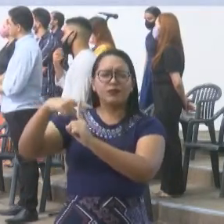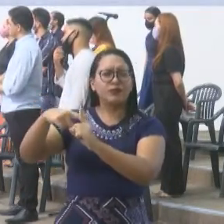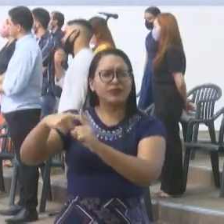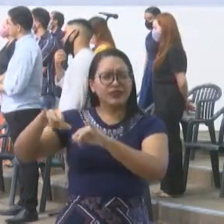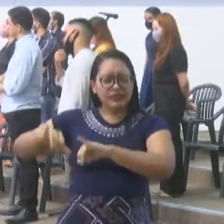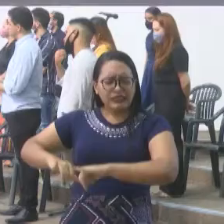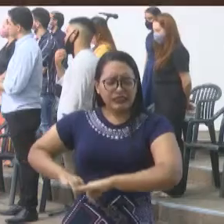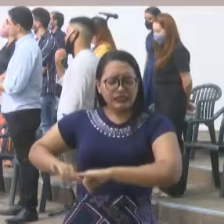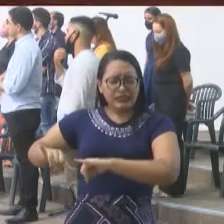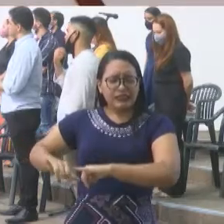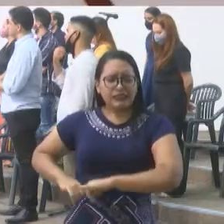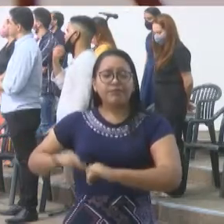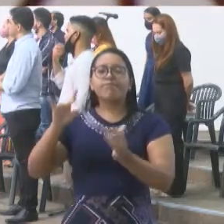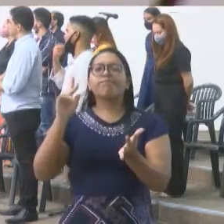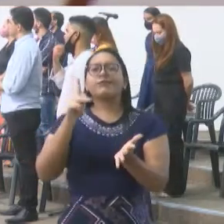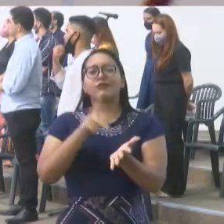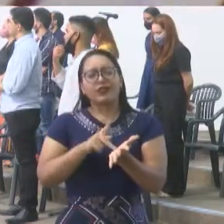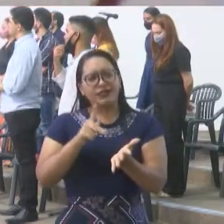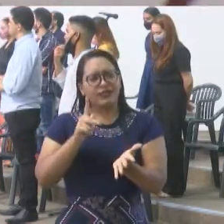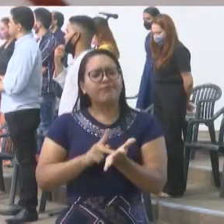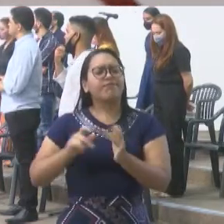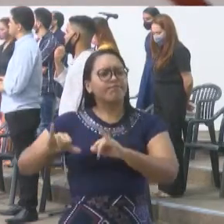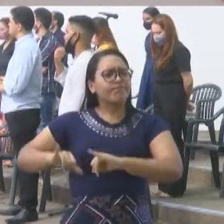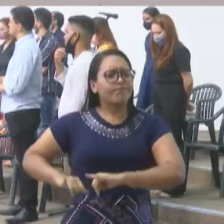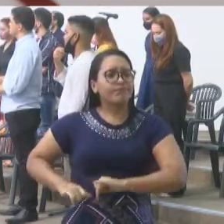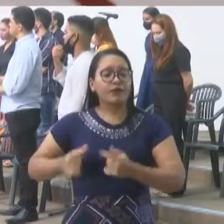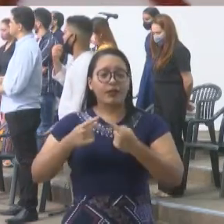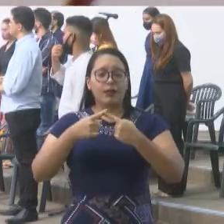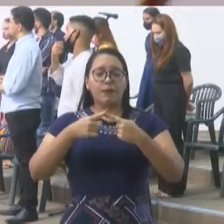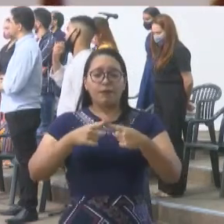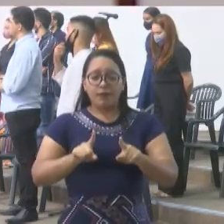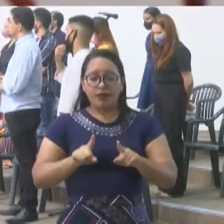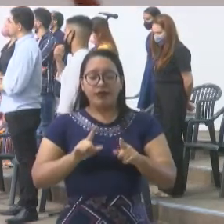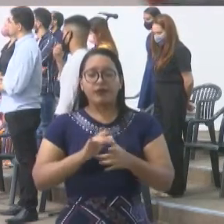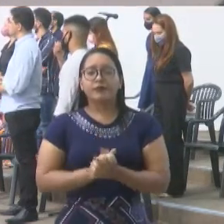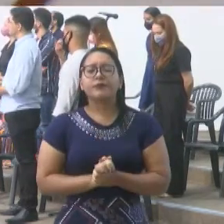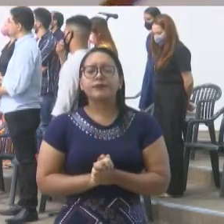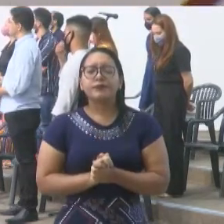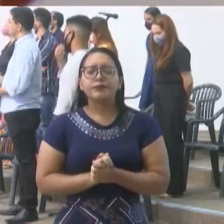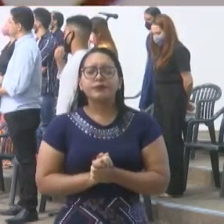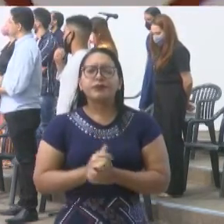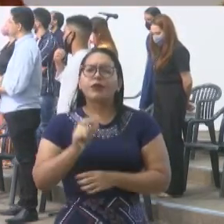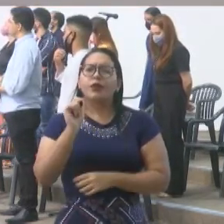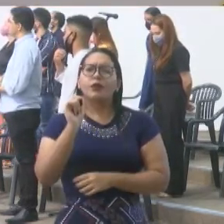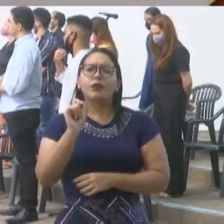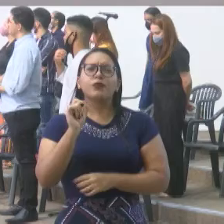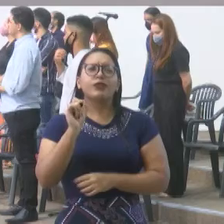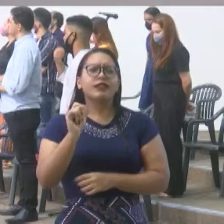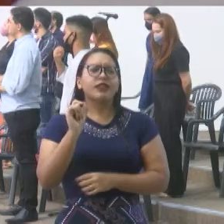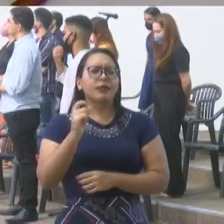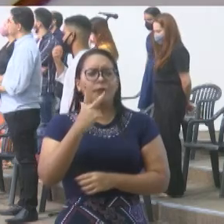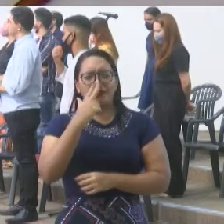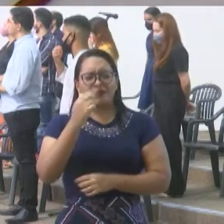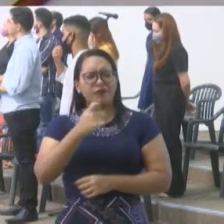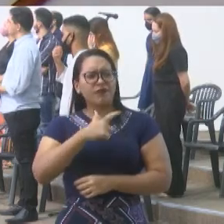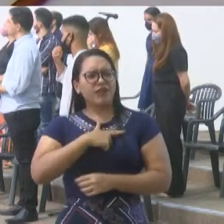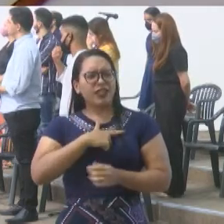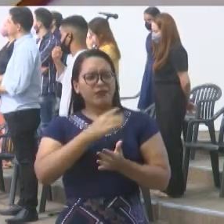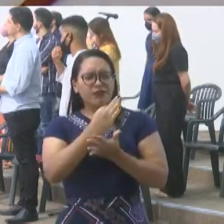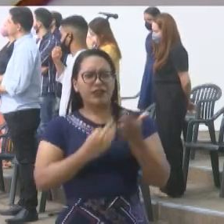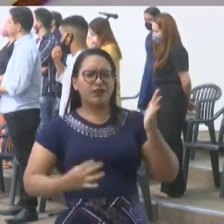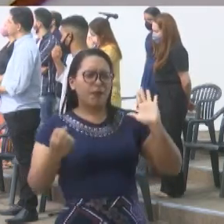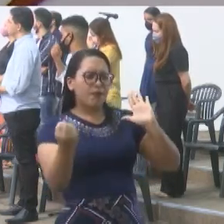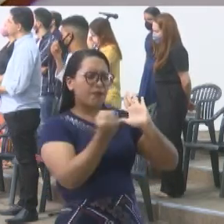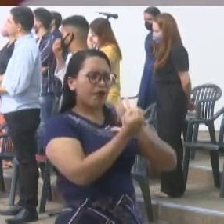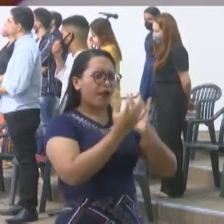está sofrendo. E de fato ele sofreu. Mas a figura que descreve esse texto, sabe qual é? Prego nas mãos, cravo